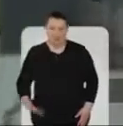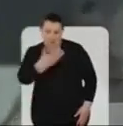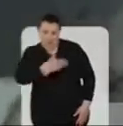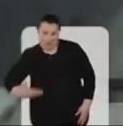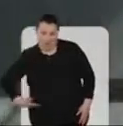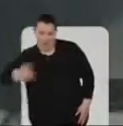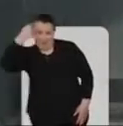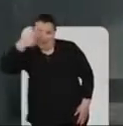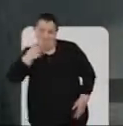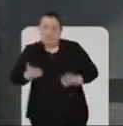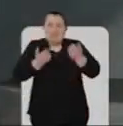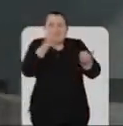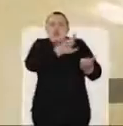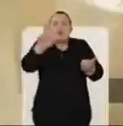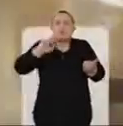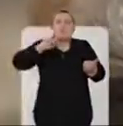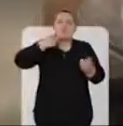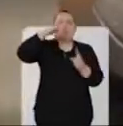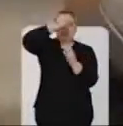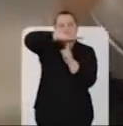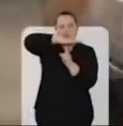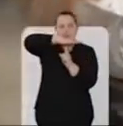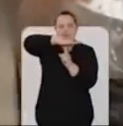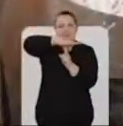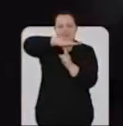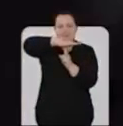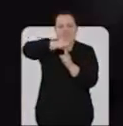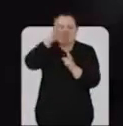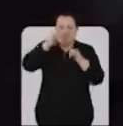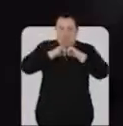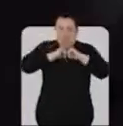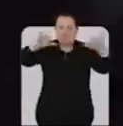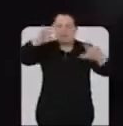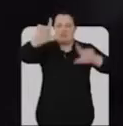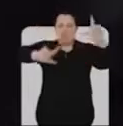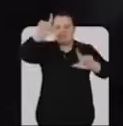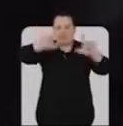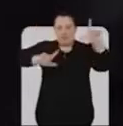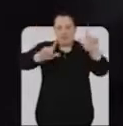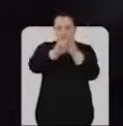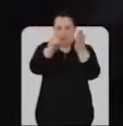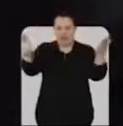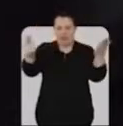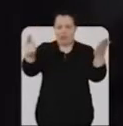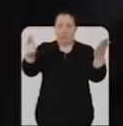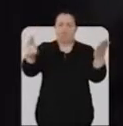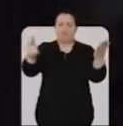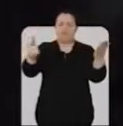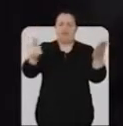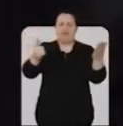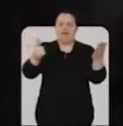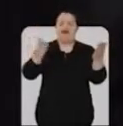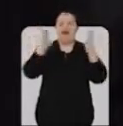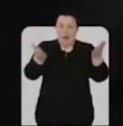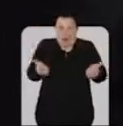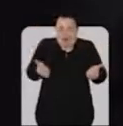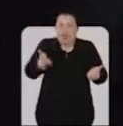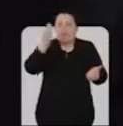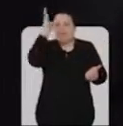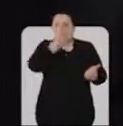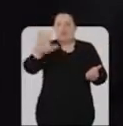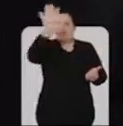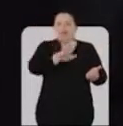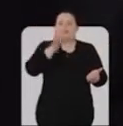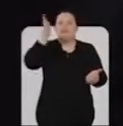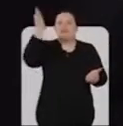O governo do Beto Richa sujou o nome do Paraná. Viramos manchete na imprensa do país inteiro. Escândalos